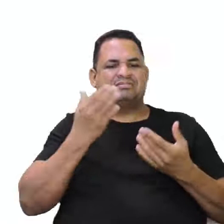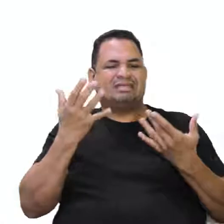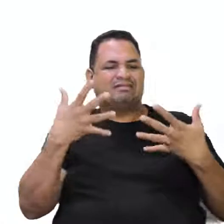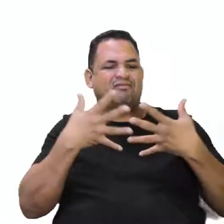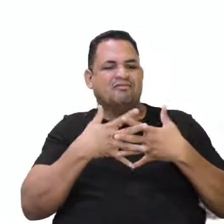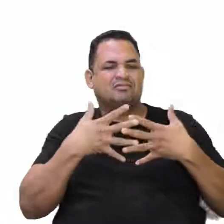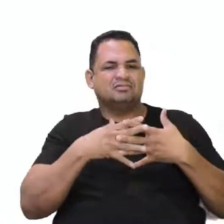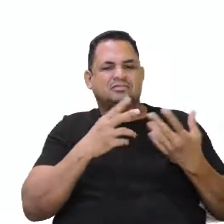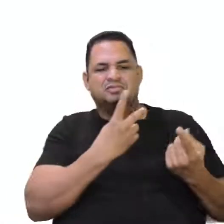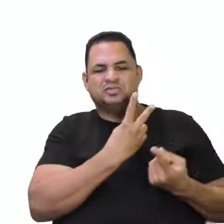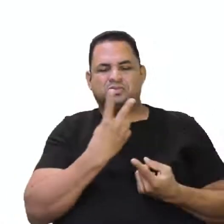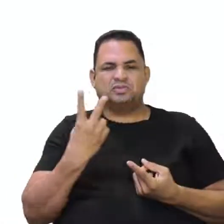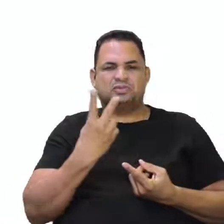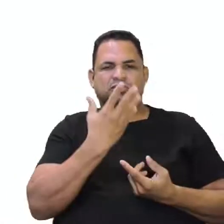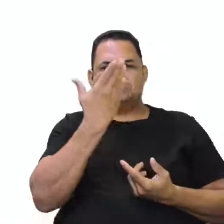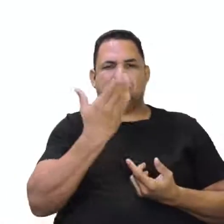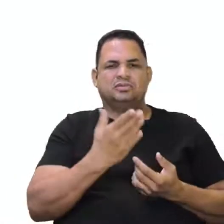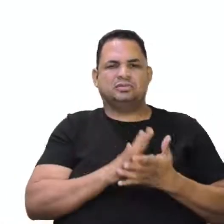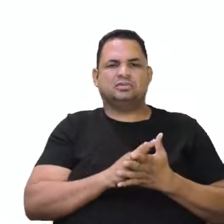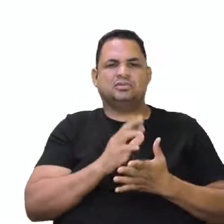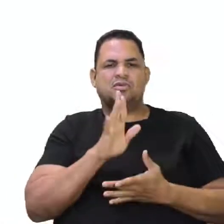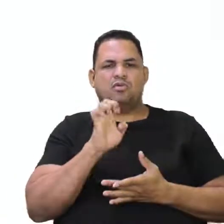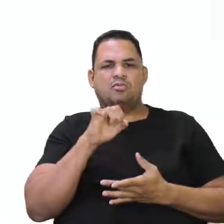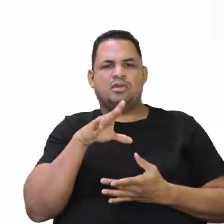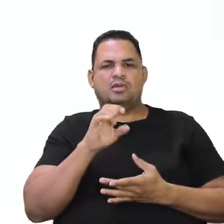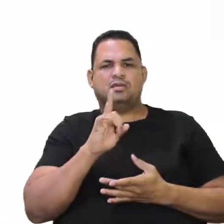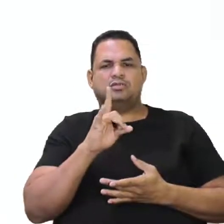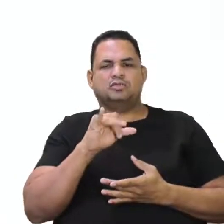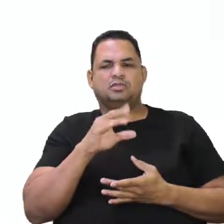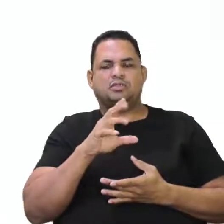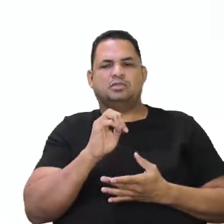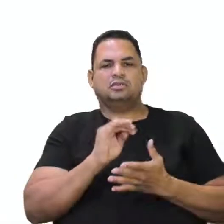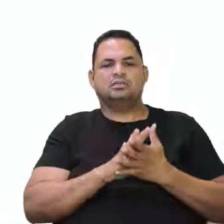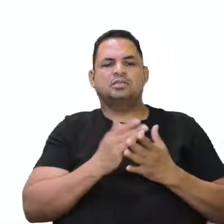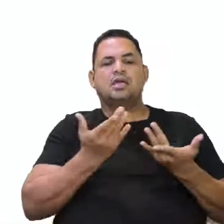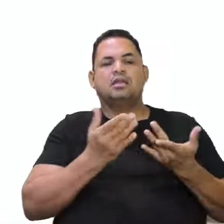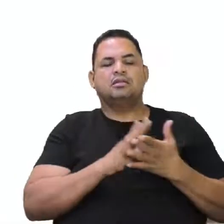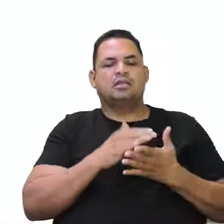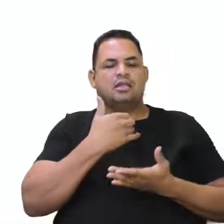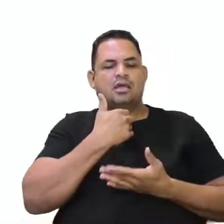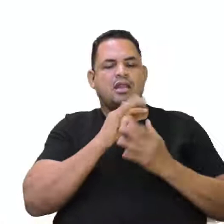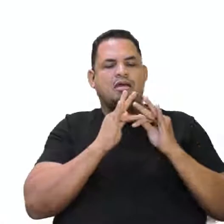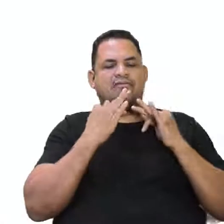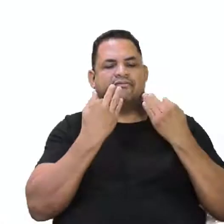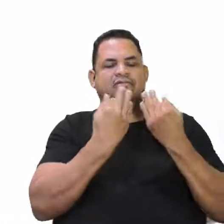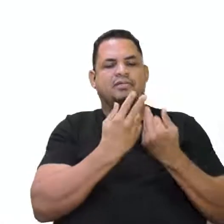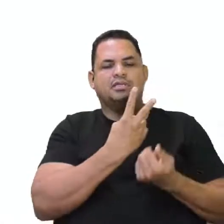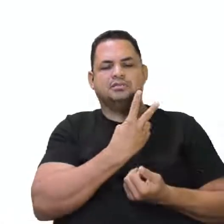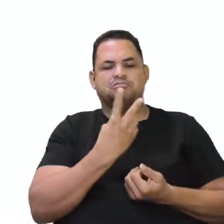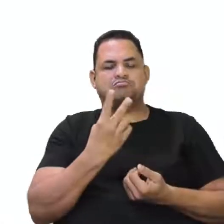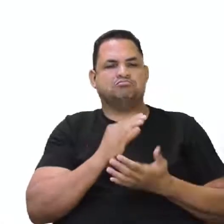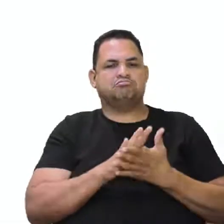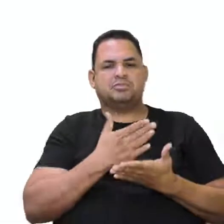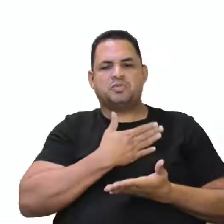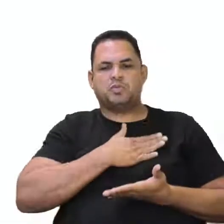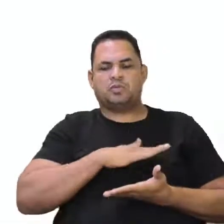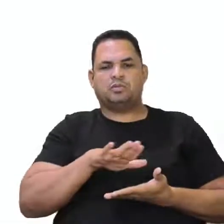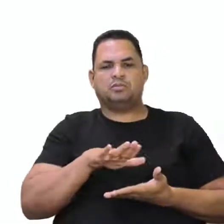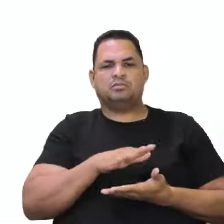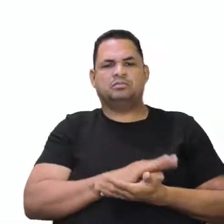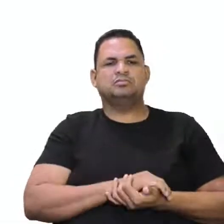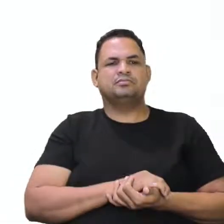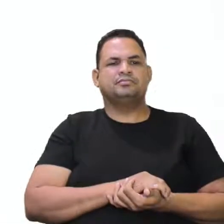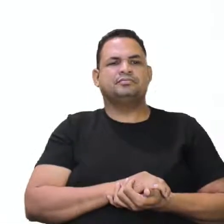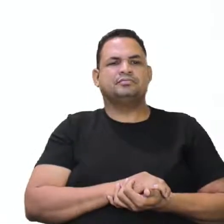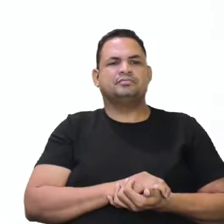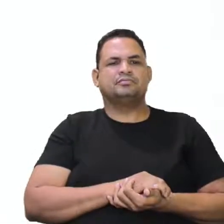Então, assim, aqui no caso do Romeu e da Julieta, eram os pais, na família dos dois, não se gostavam, salvo